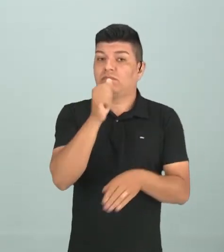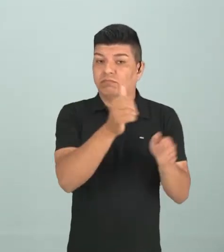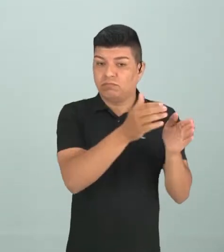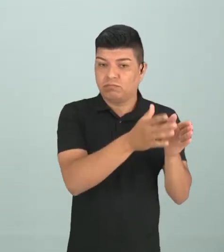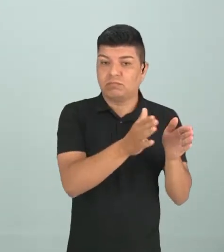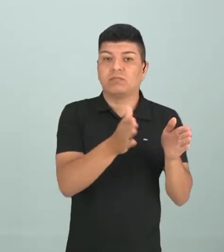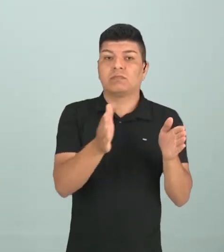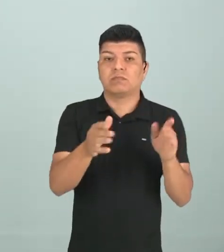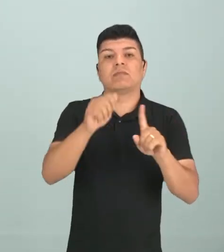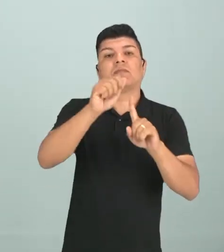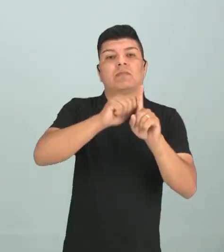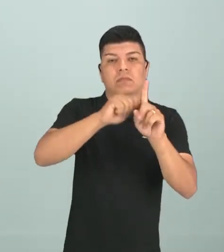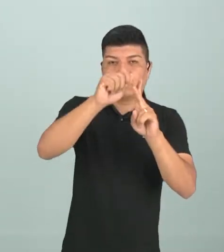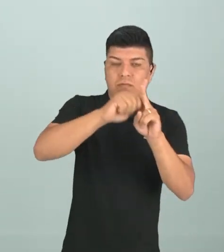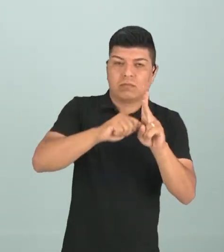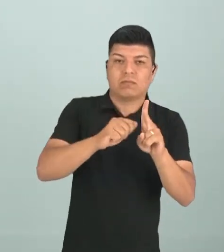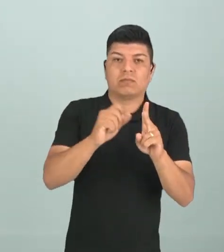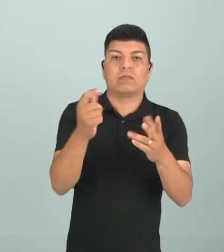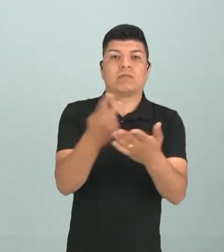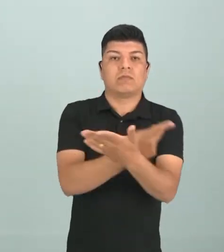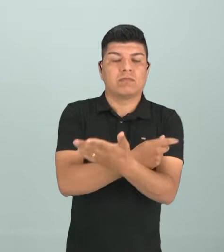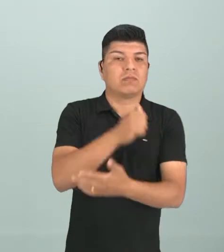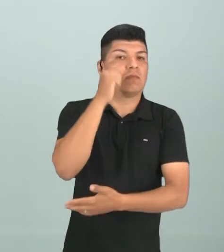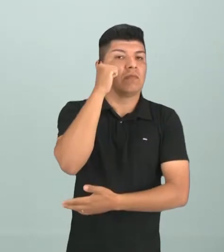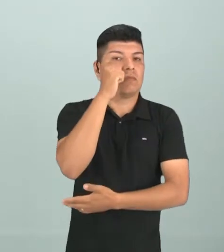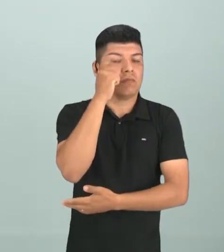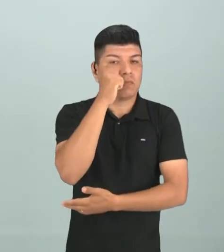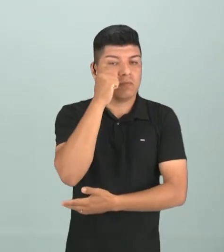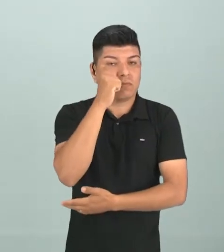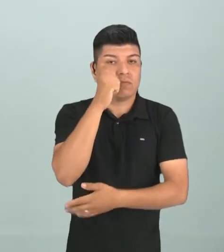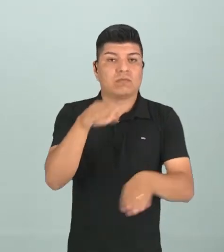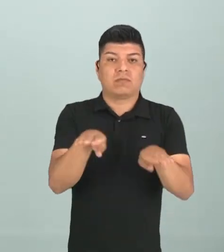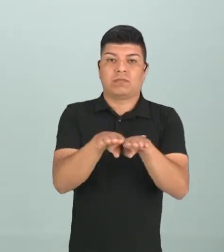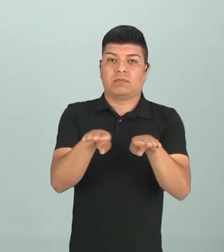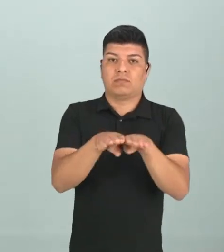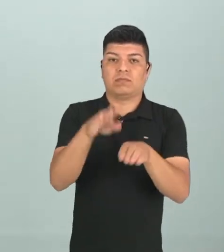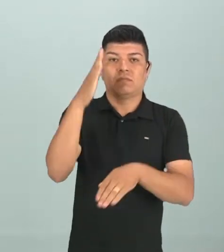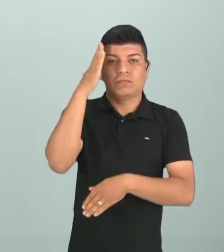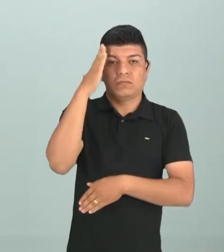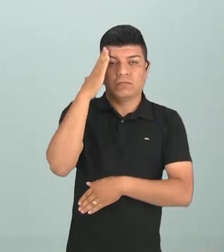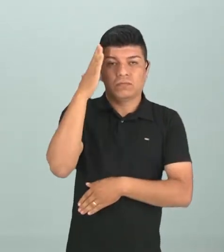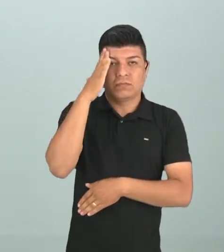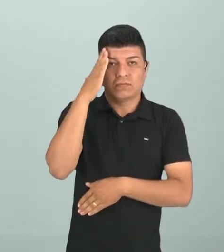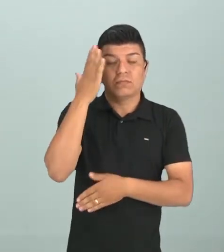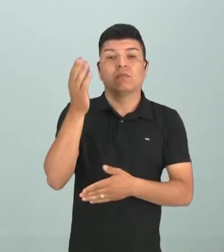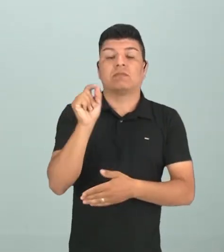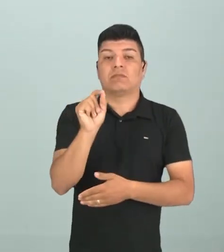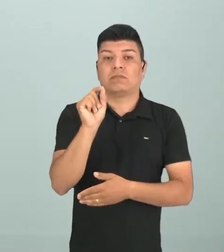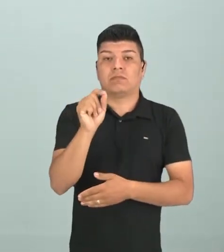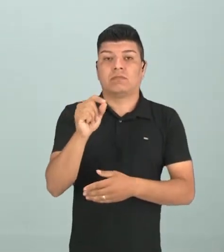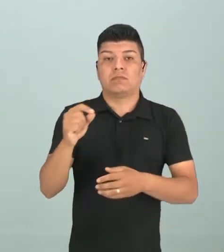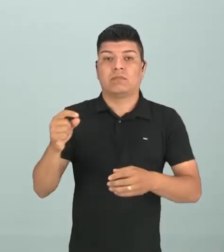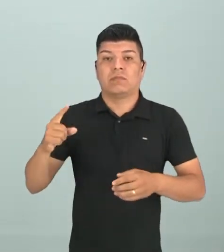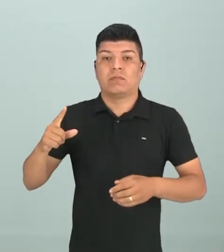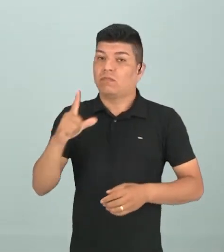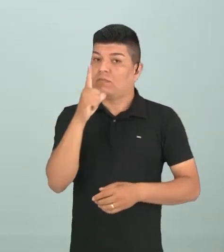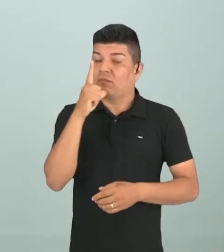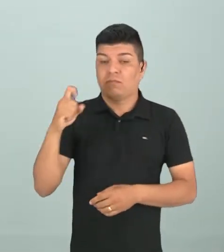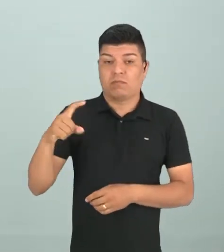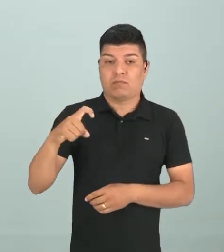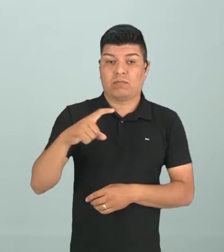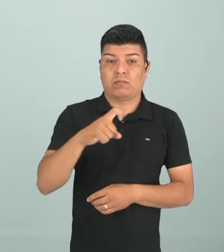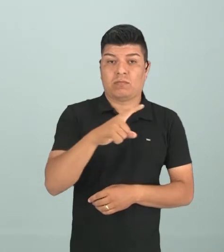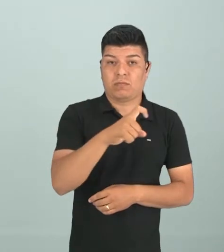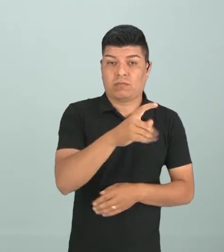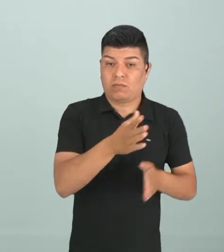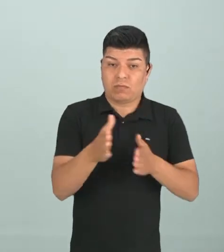ocorre mensalmente nas mulheres a partir da puberdade, e também vamos entender o caminho que o espermatozoide faz